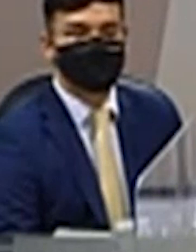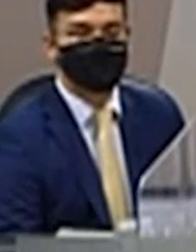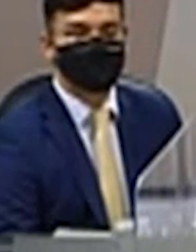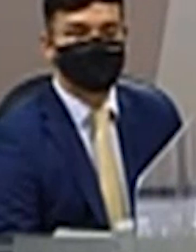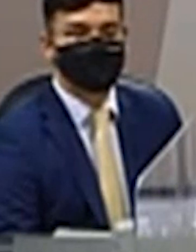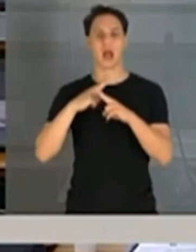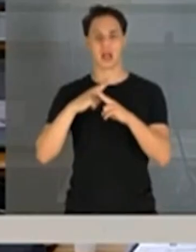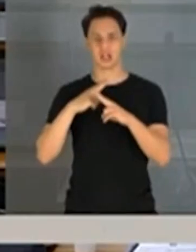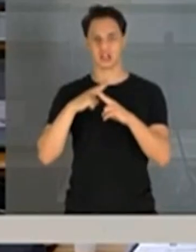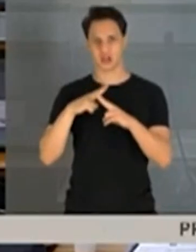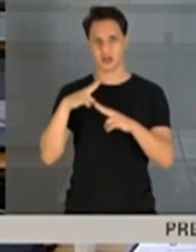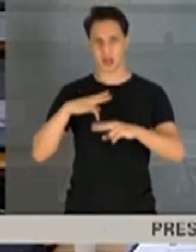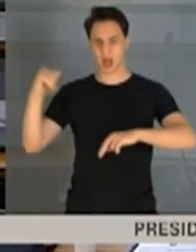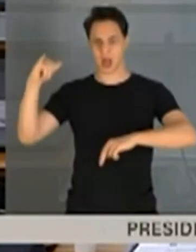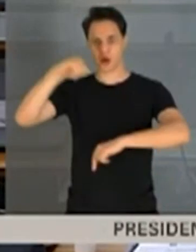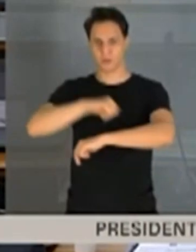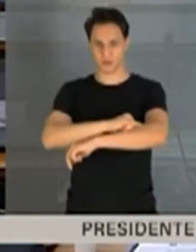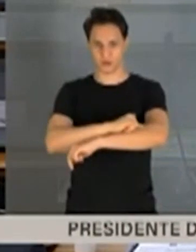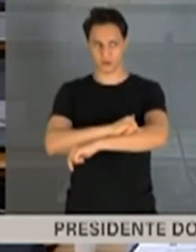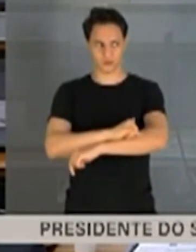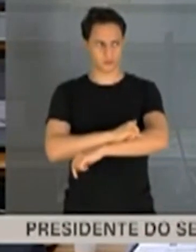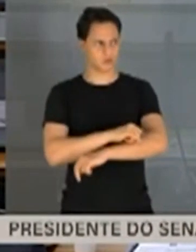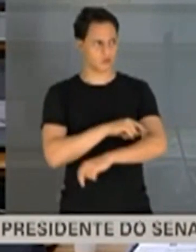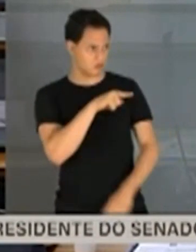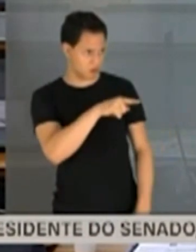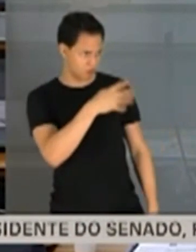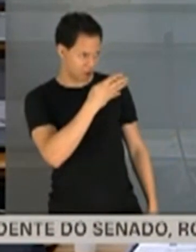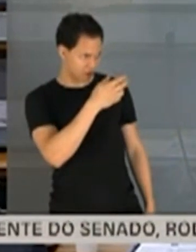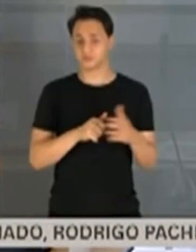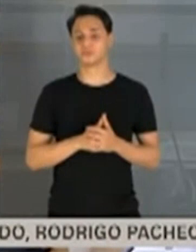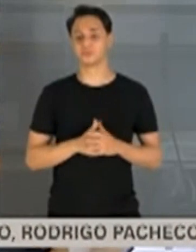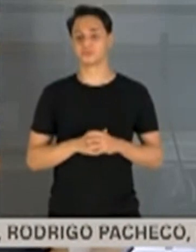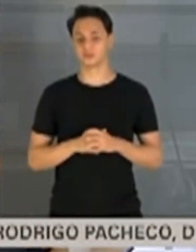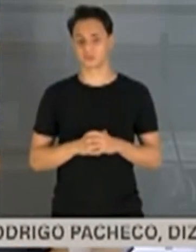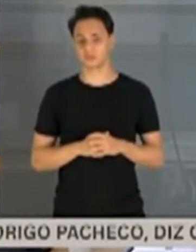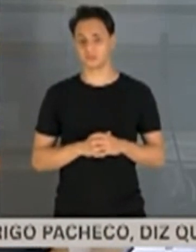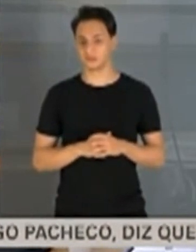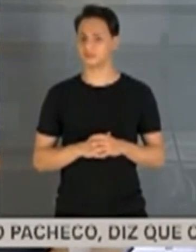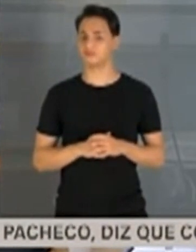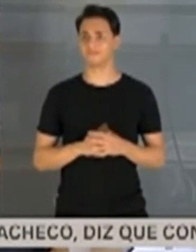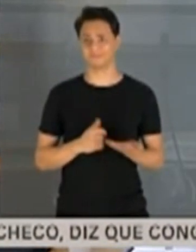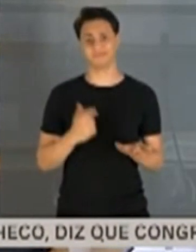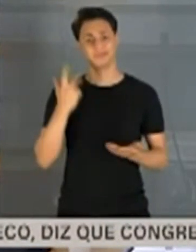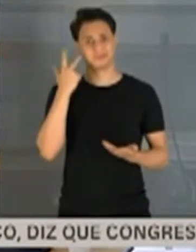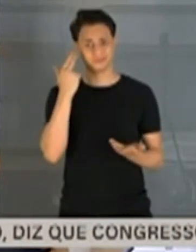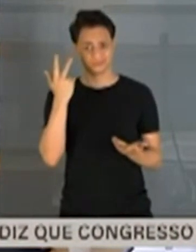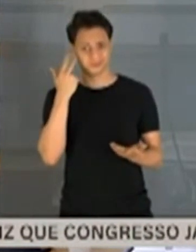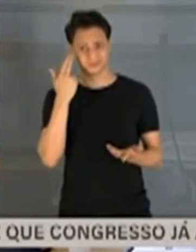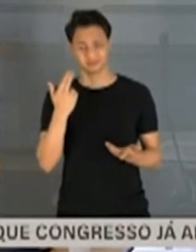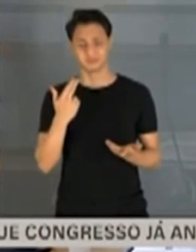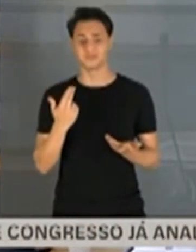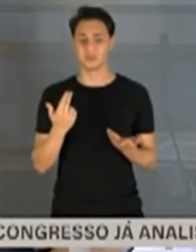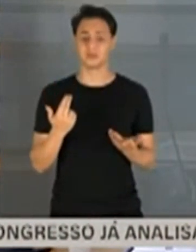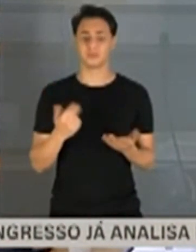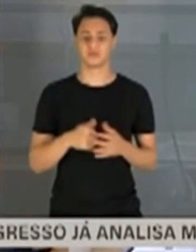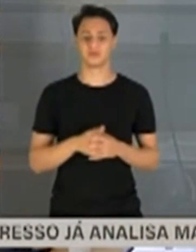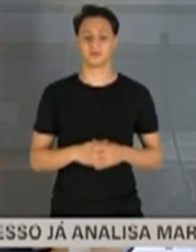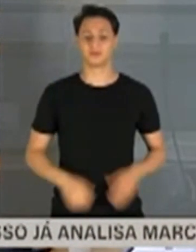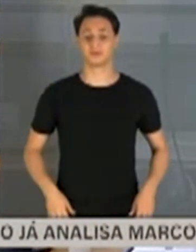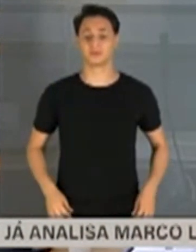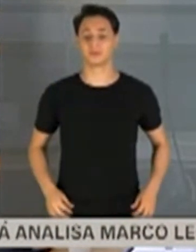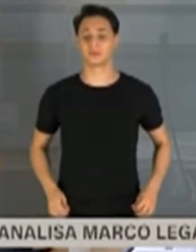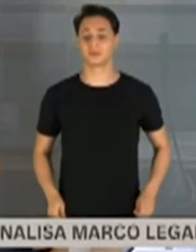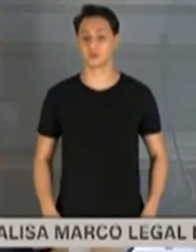430 mil, provavelmente. 430 mil na boca do caixa. Esses 430 mil foi na caixa econômica do aeroporto. O volume em dinheiro deixou o senador Omar Aziz espantado.